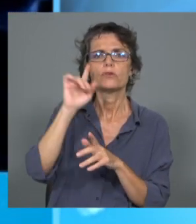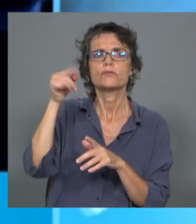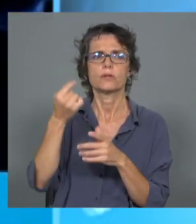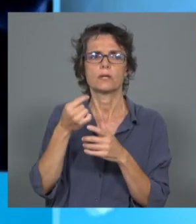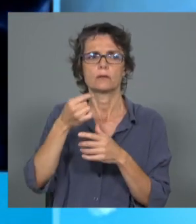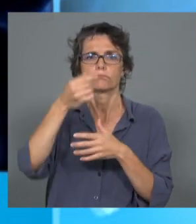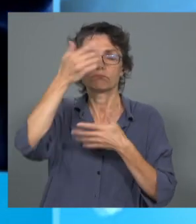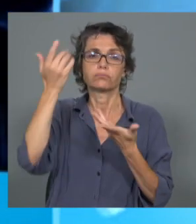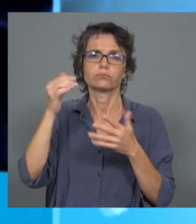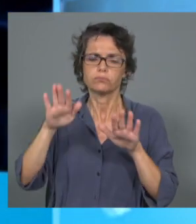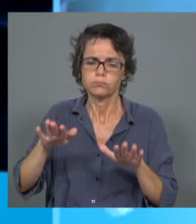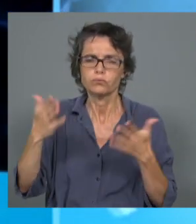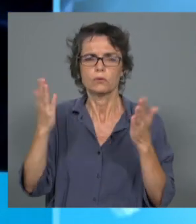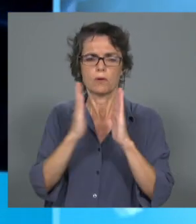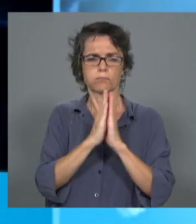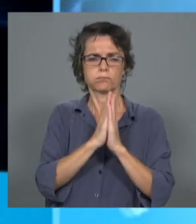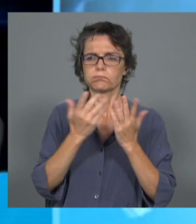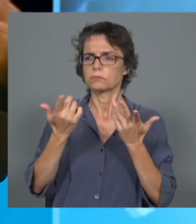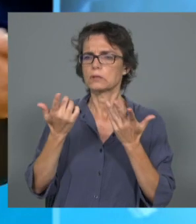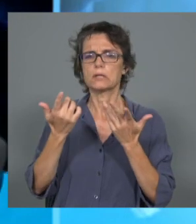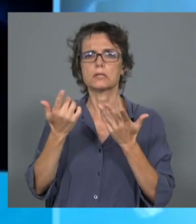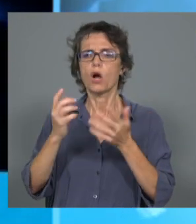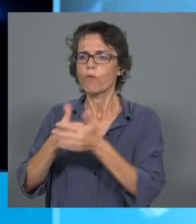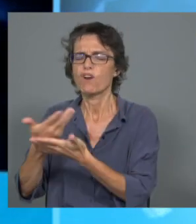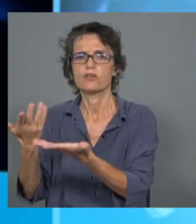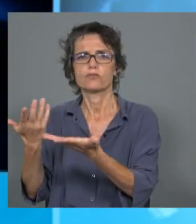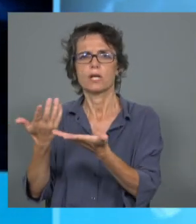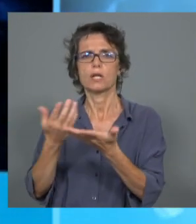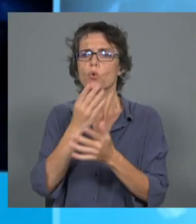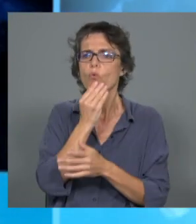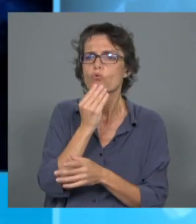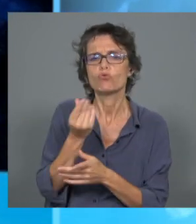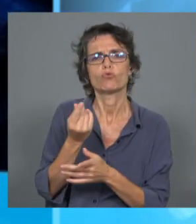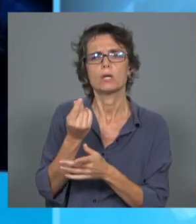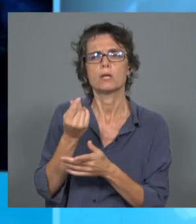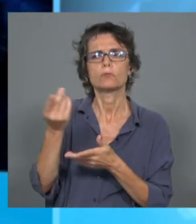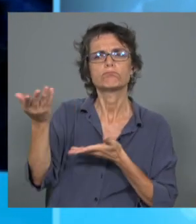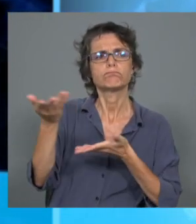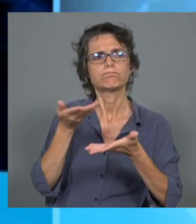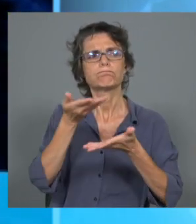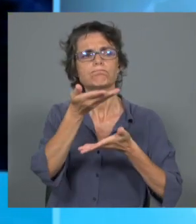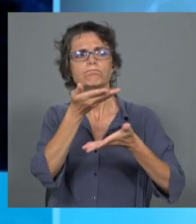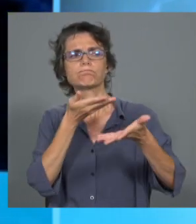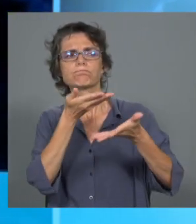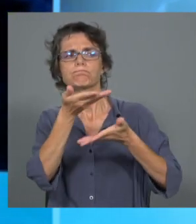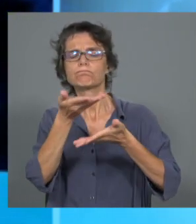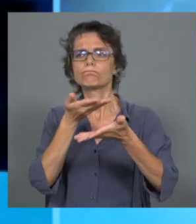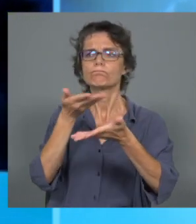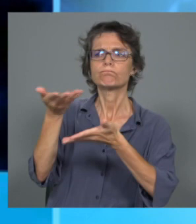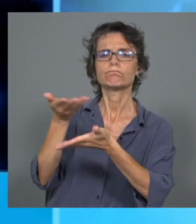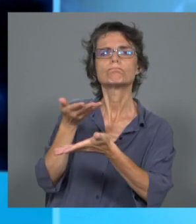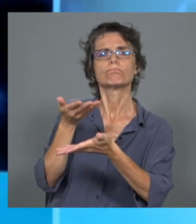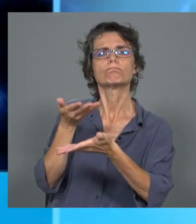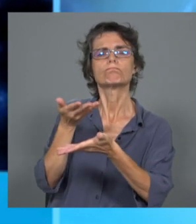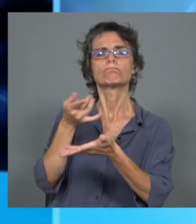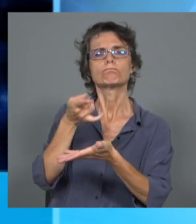muçulmanos também qualquer coisa, ou os judeus são como nós, enfim, quer dizer, há essa partilha